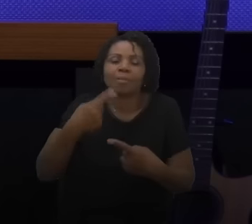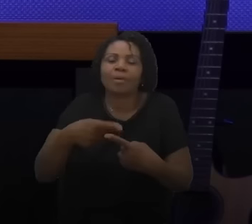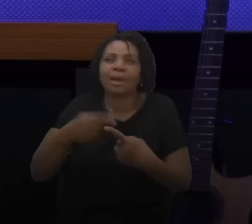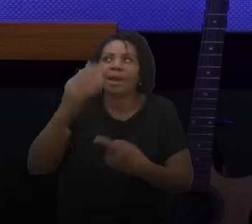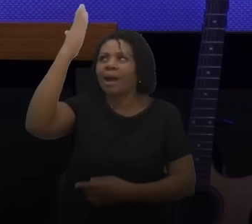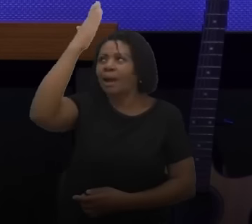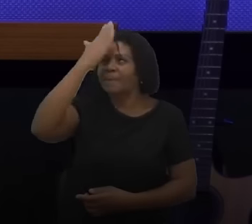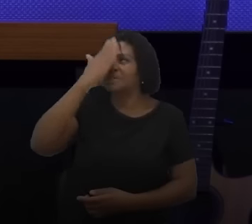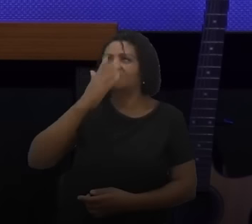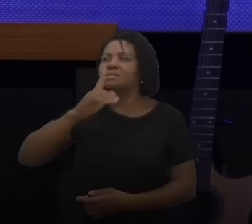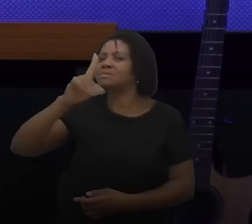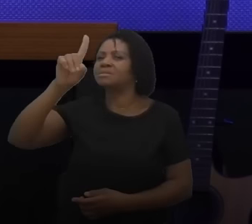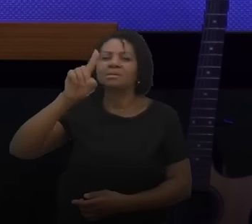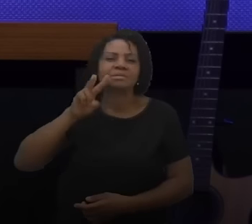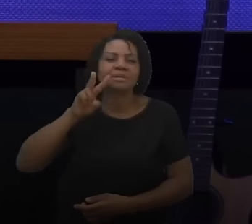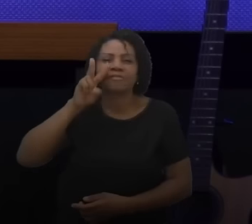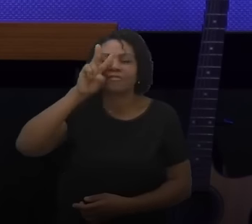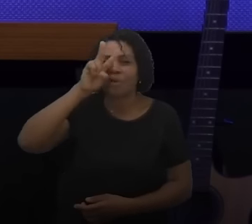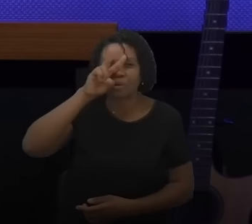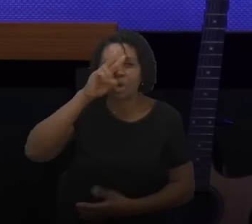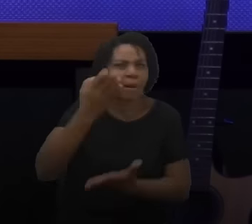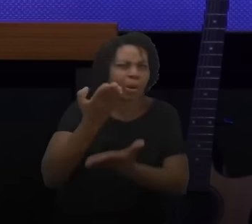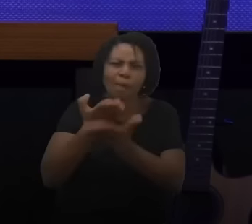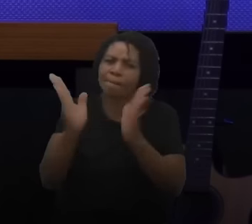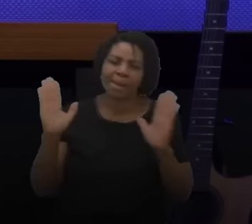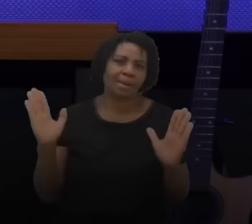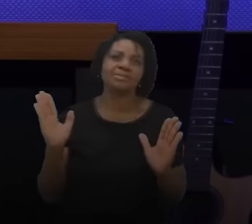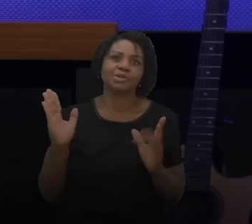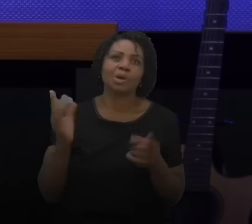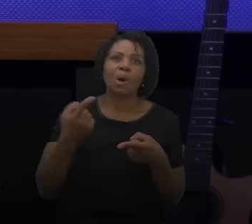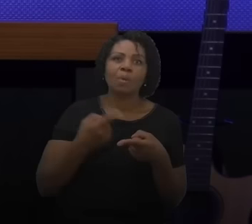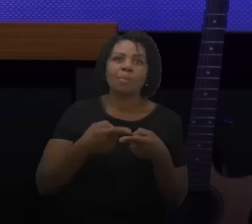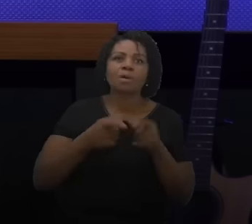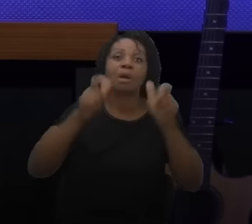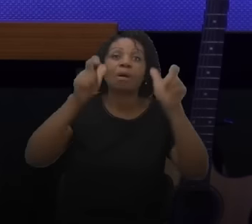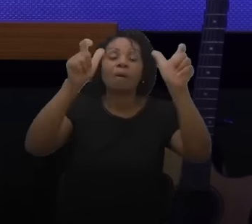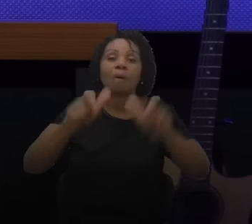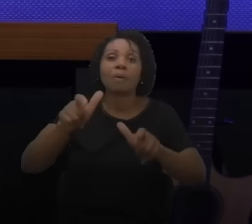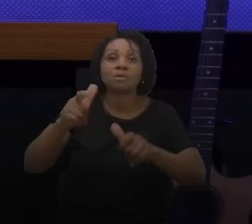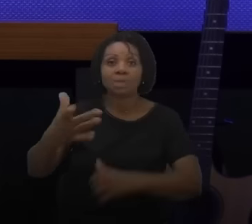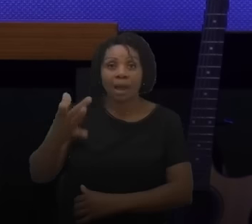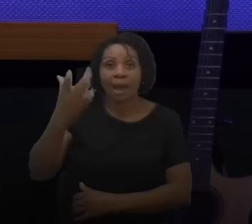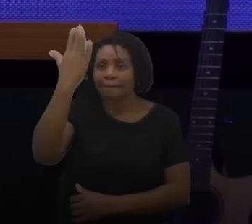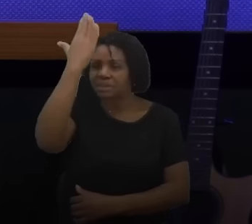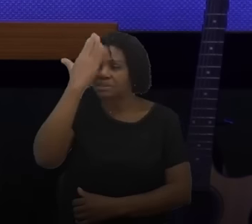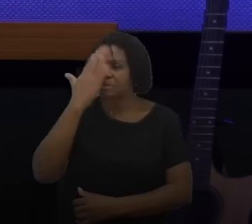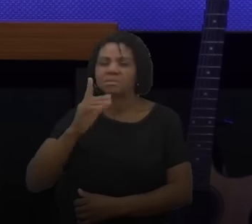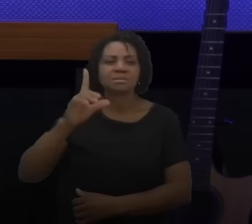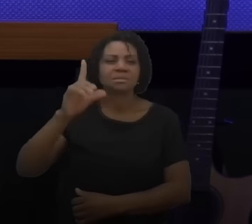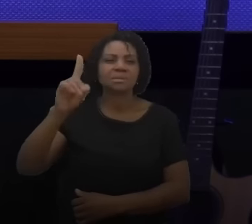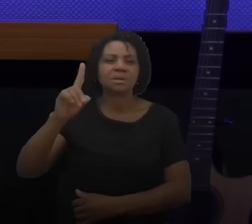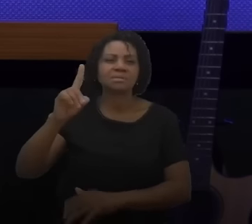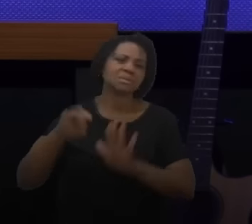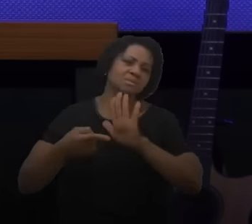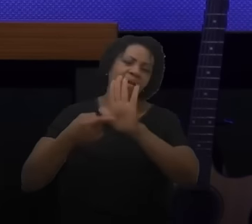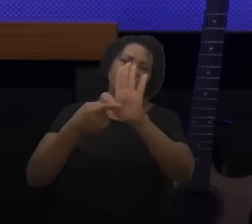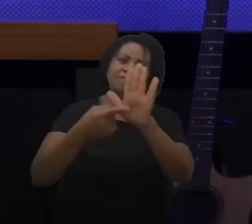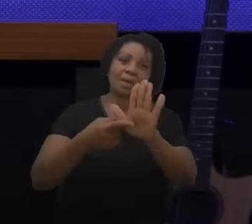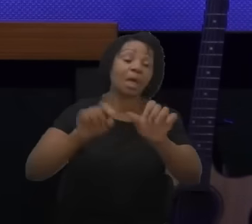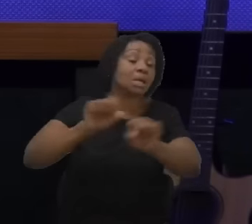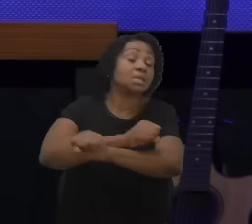glória que está nesse lugar. Então, não perca isso, porque aonde a presença de Deus está, ele se manifesta.